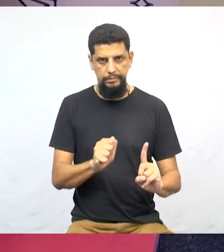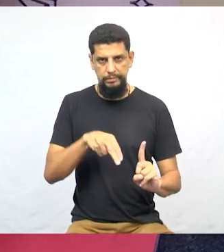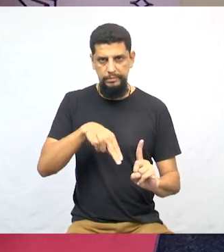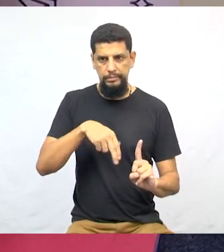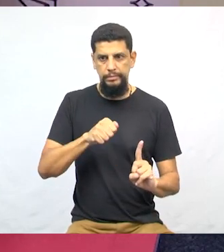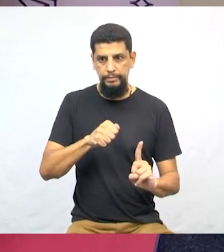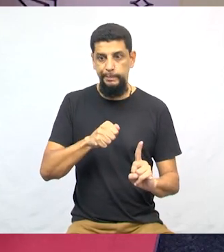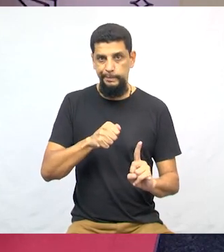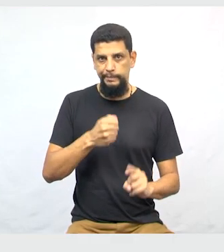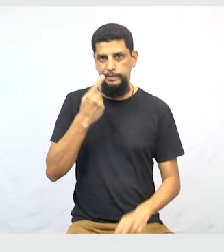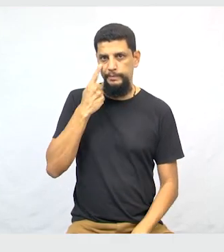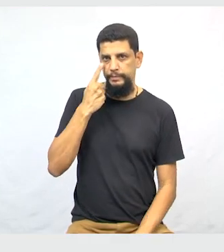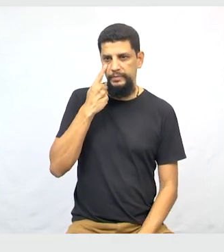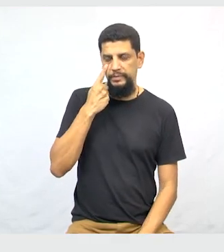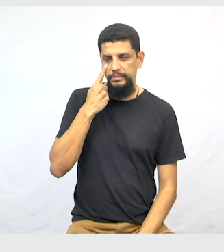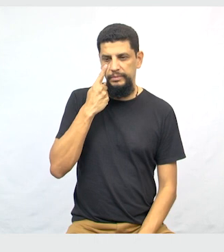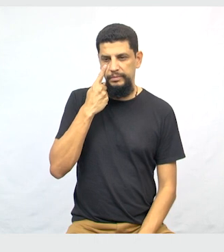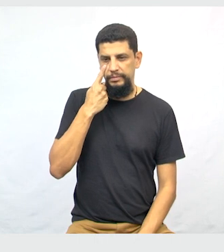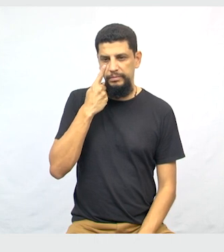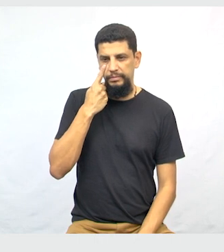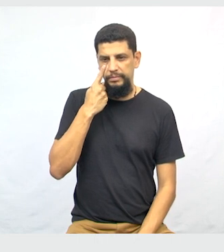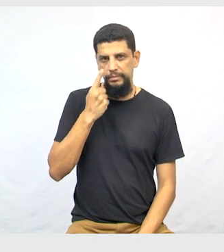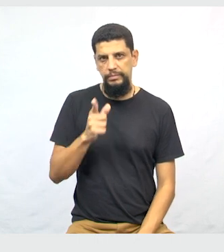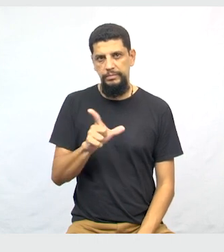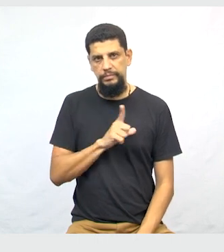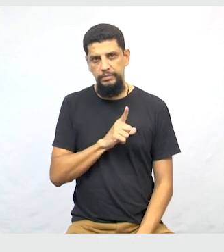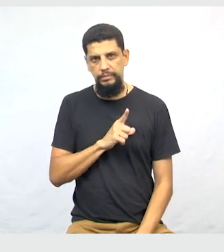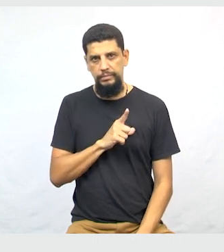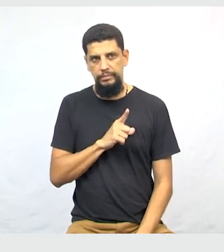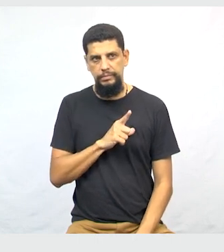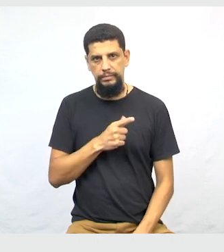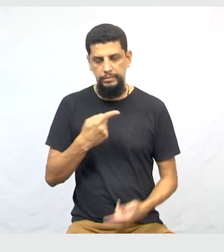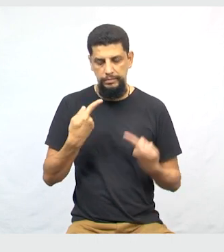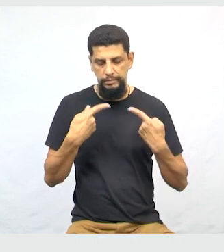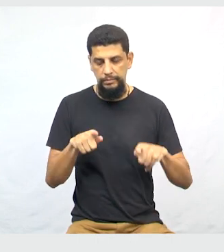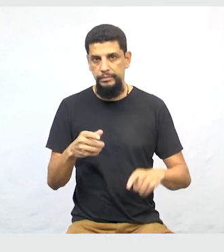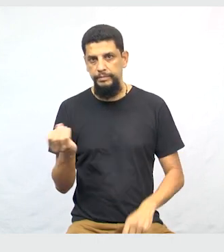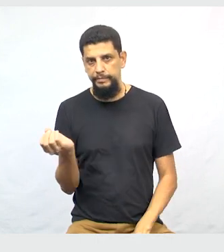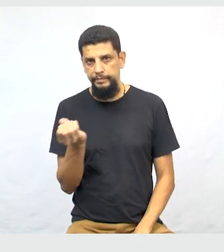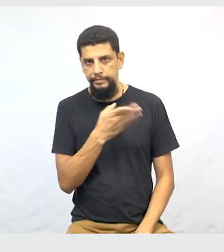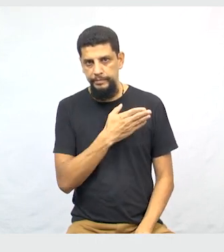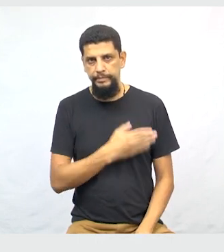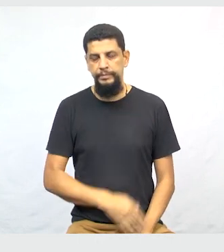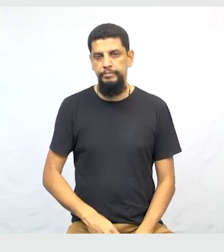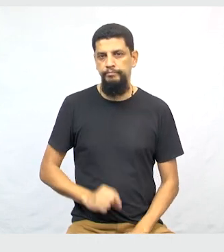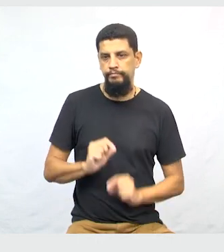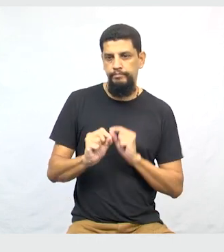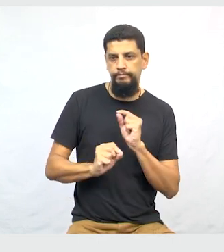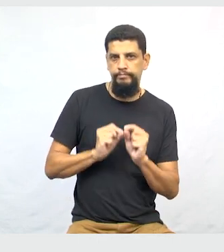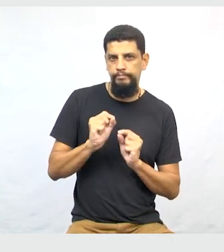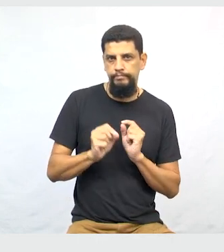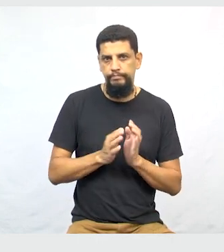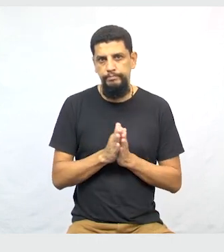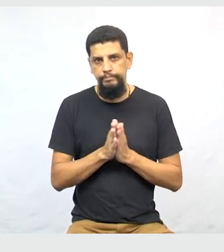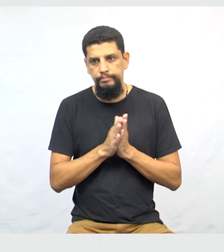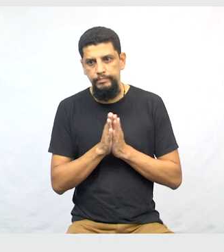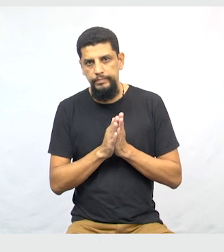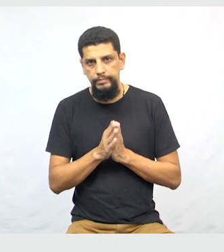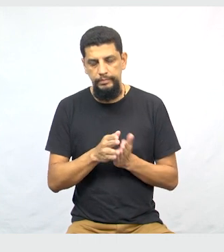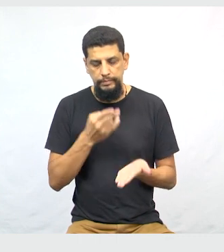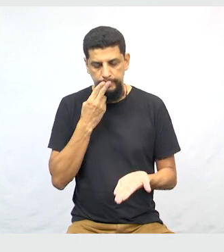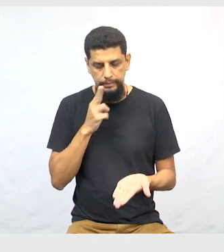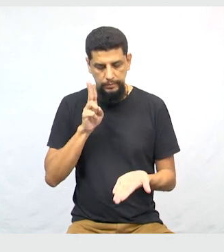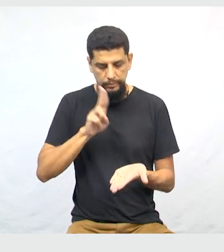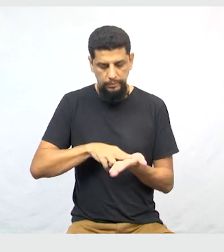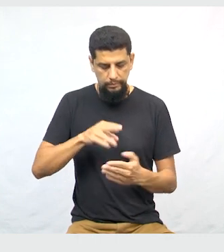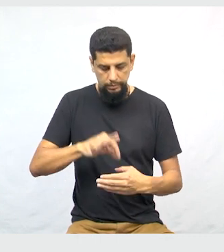Ana. Vamos ver? Ana. A Ana tem um novo desafio com copinhos novamente. O que será que ela está? Vamos